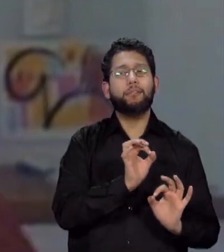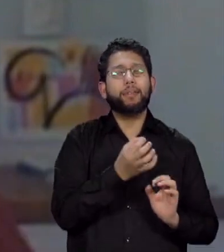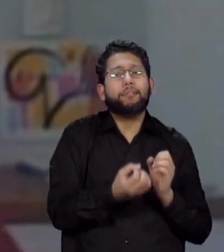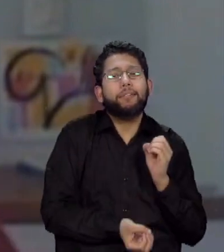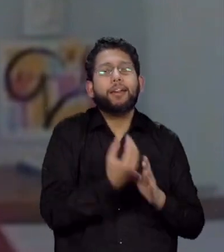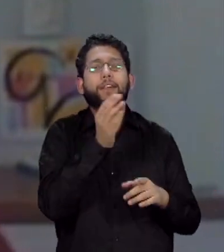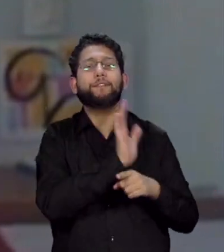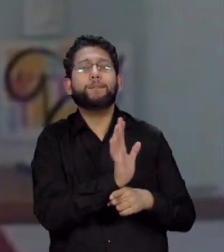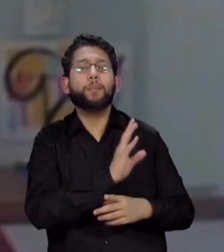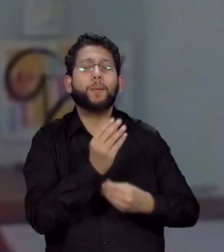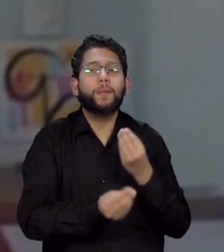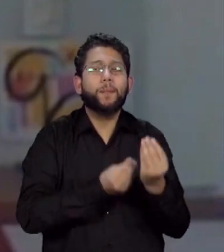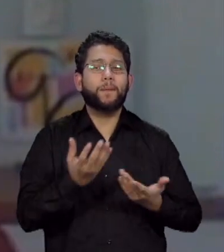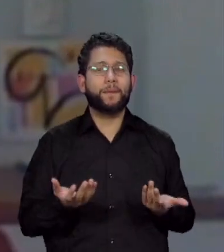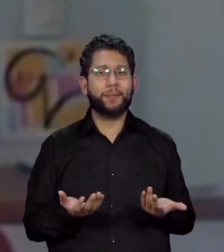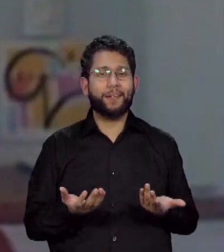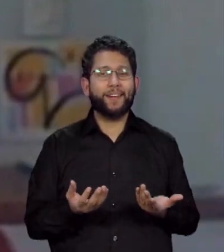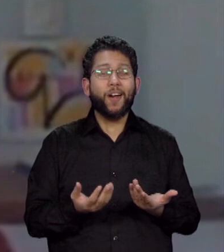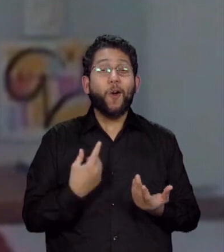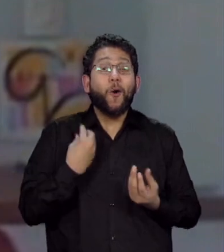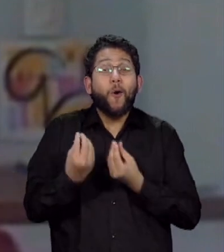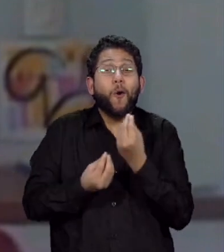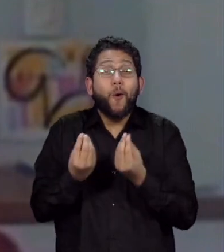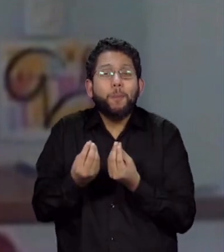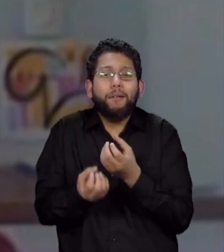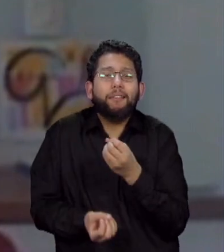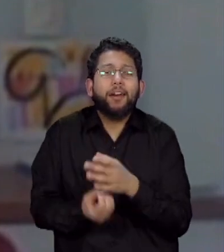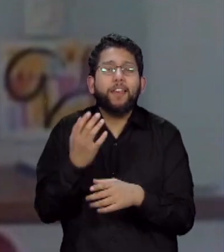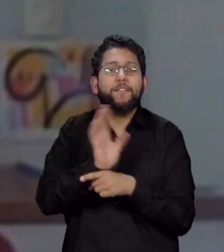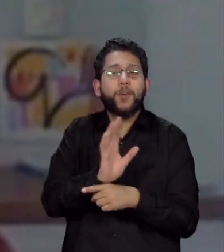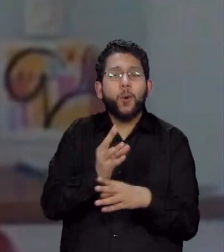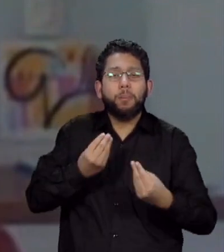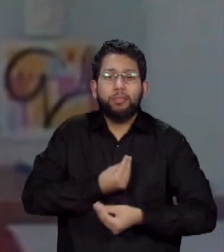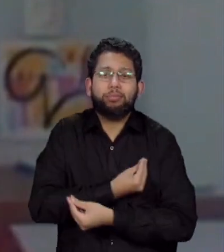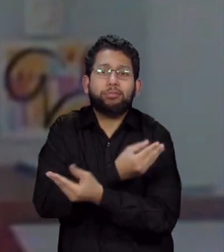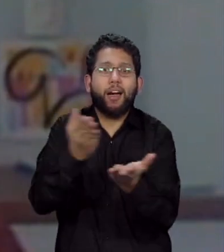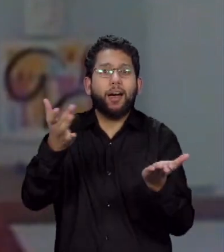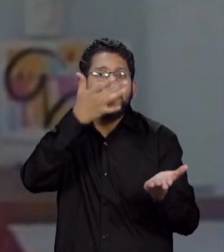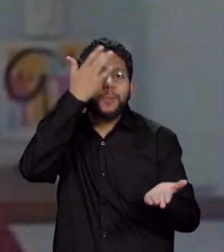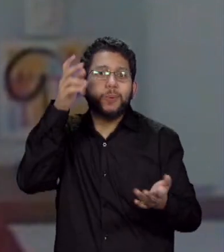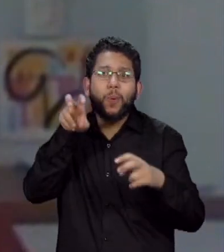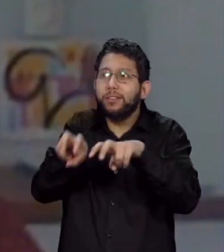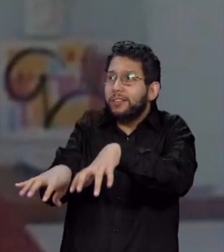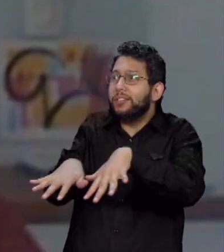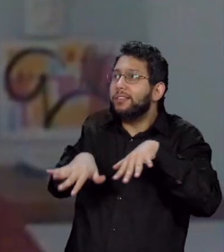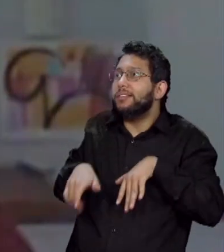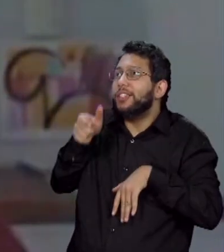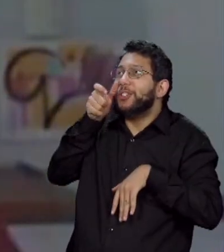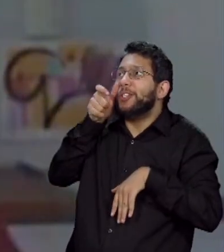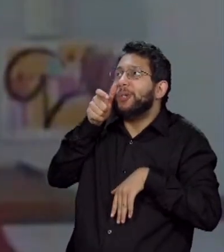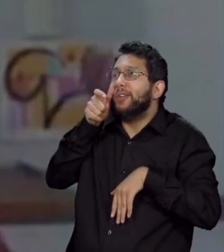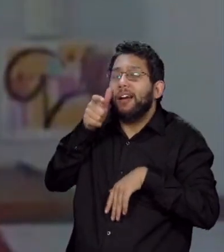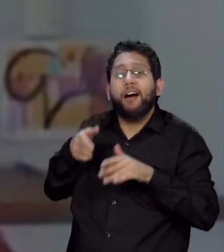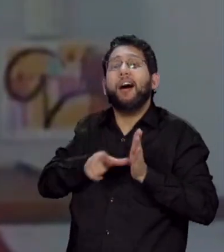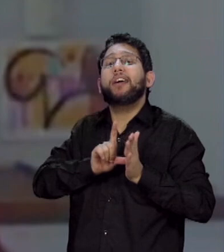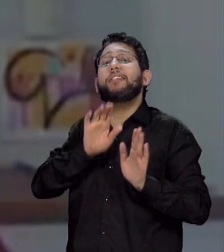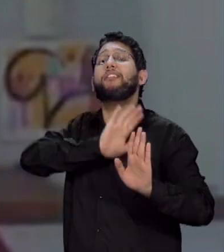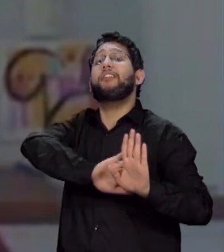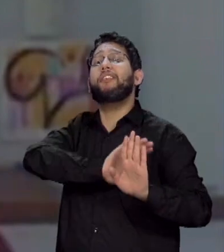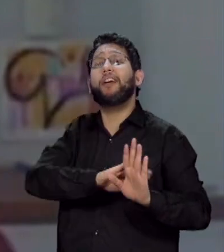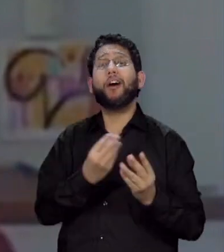de como que você viabiliza uma obra, uma produção audiovisual, né? E ao mesmo tempo que eu